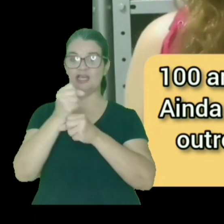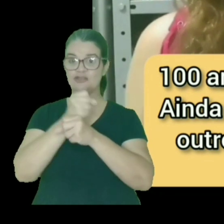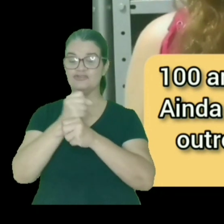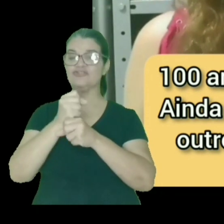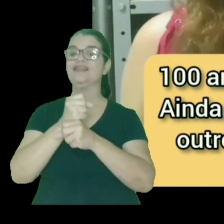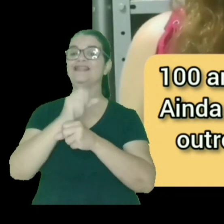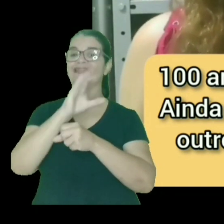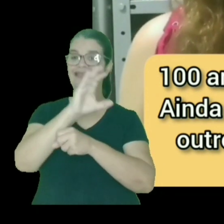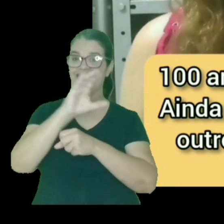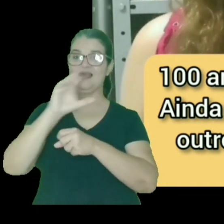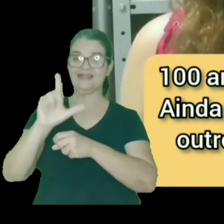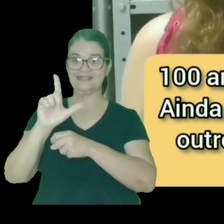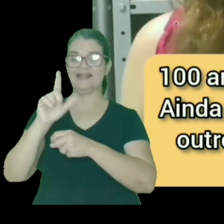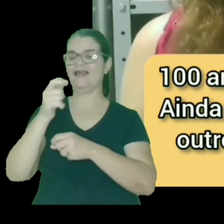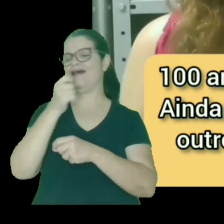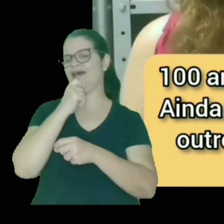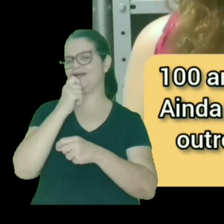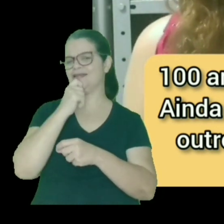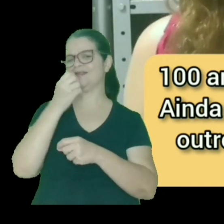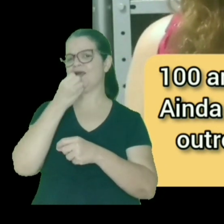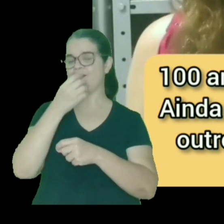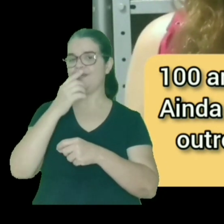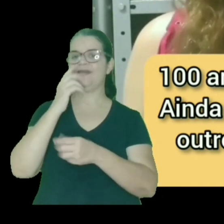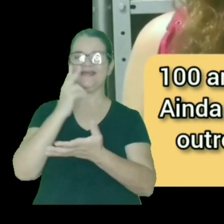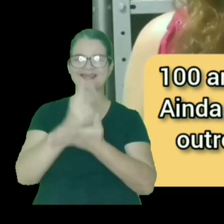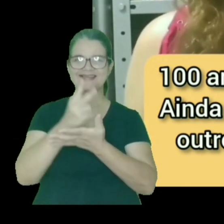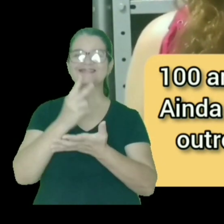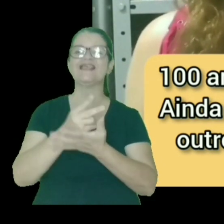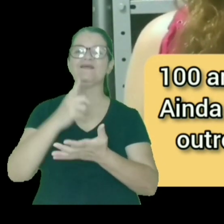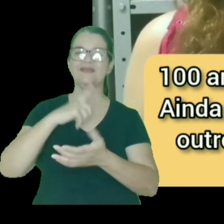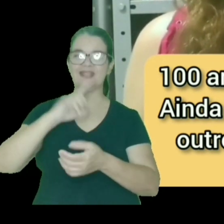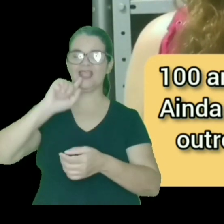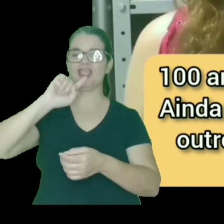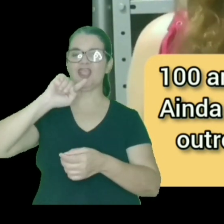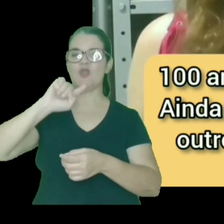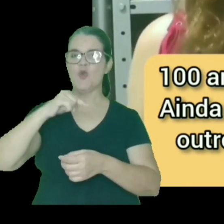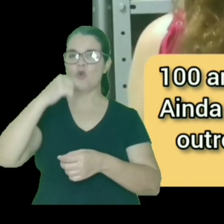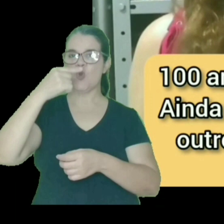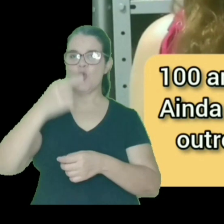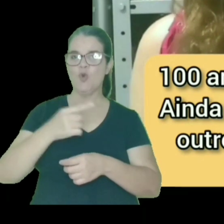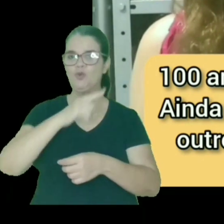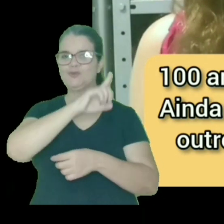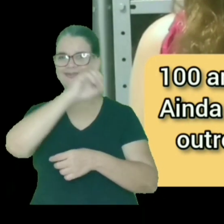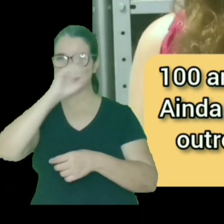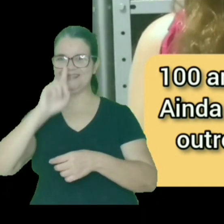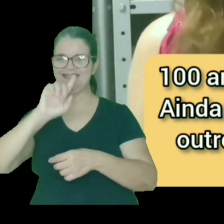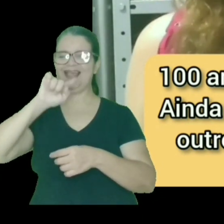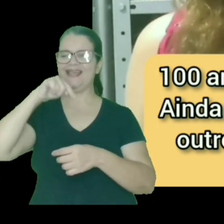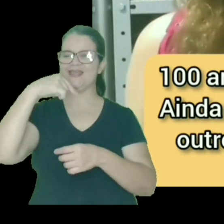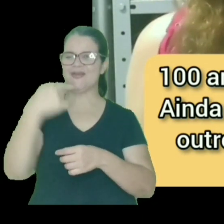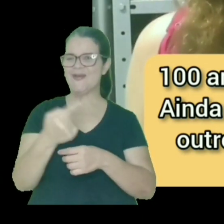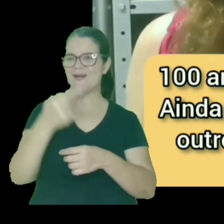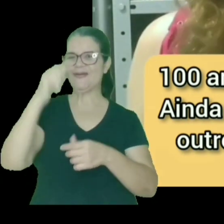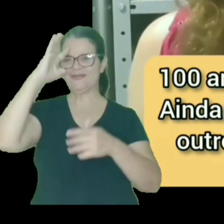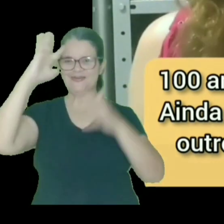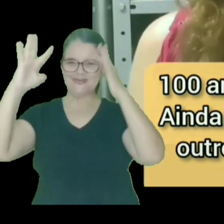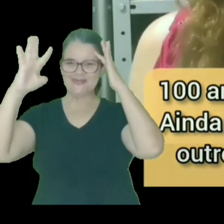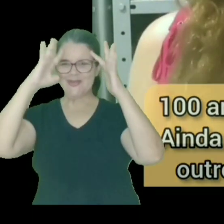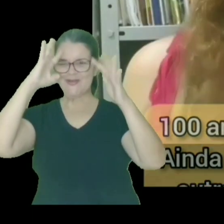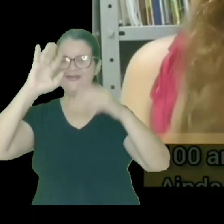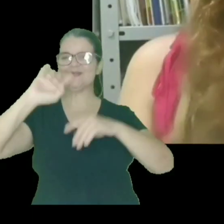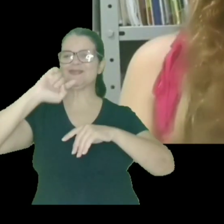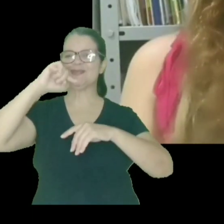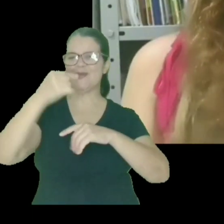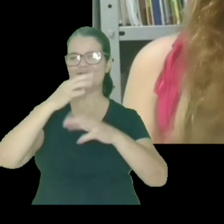Lispector. Ainda bem que sempre existe outro dia e outros sonhos e outros